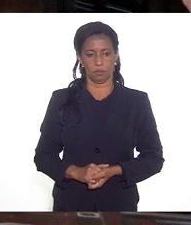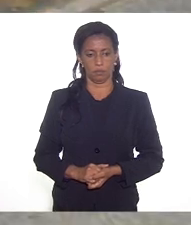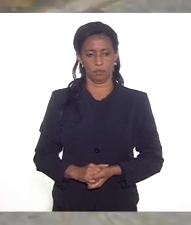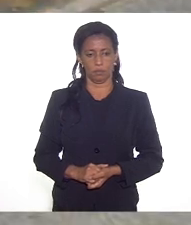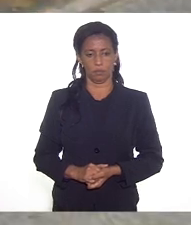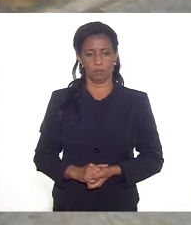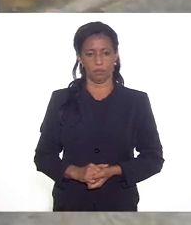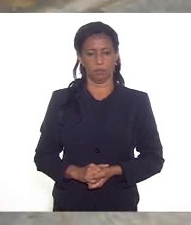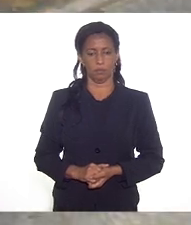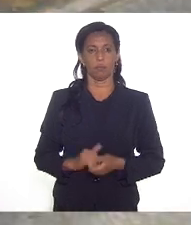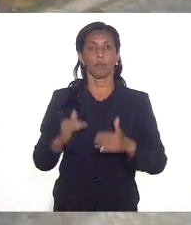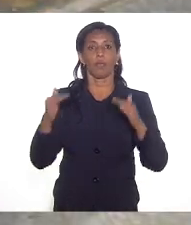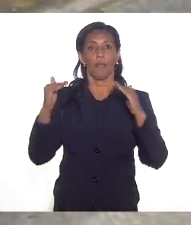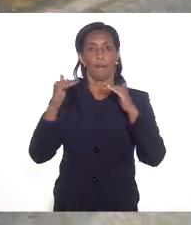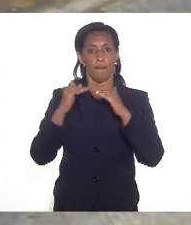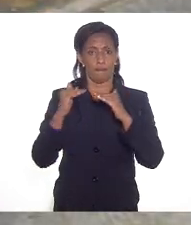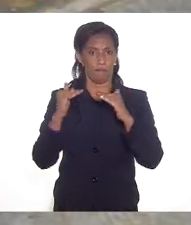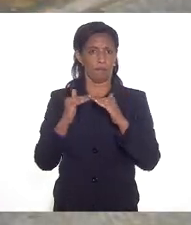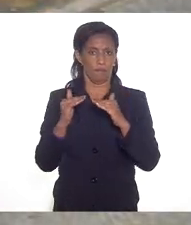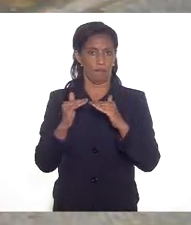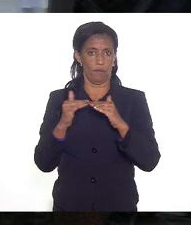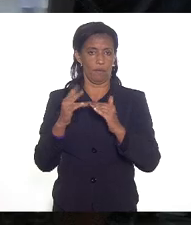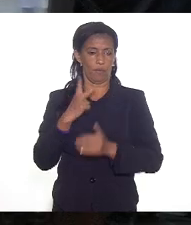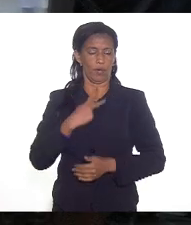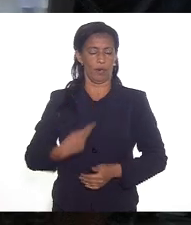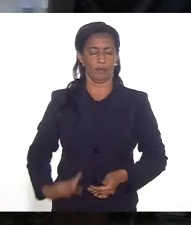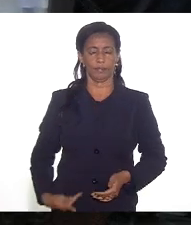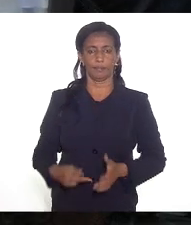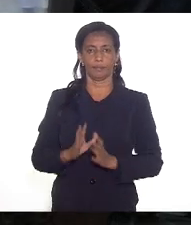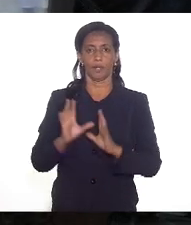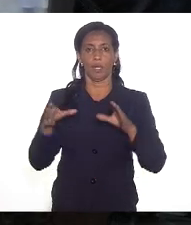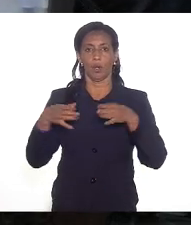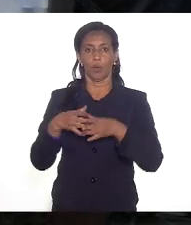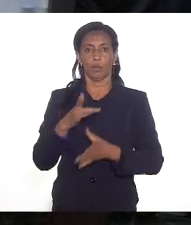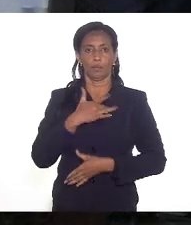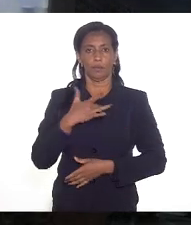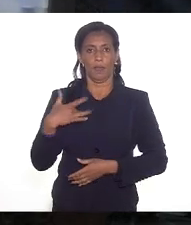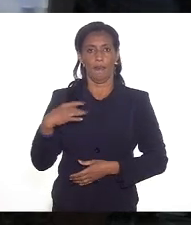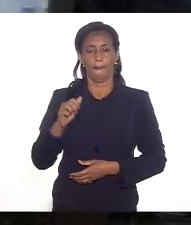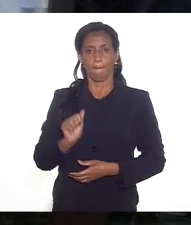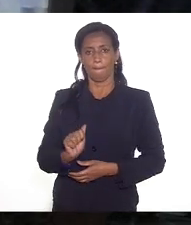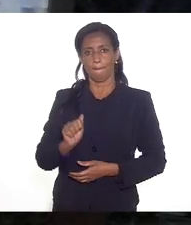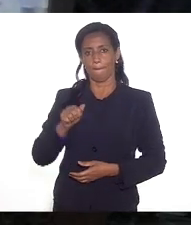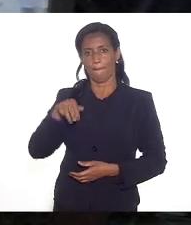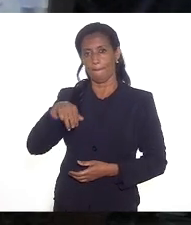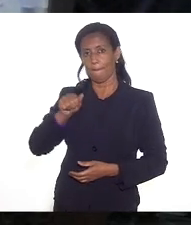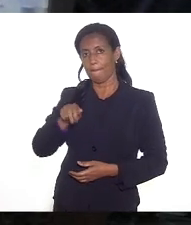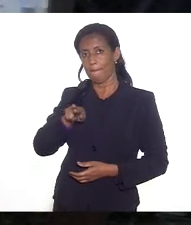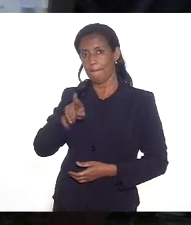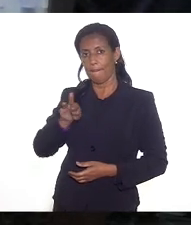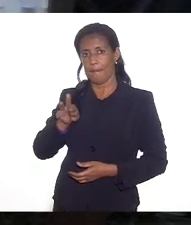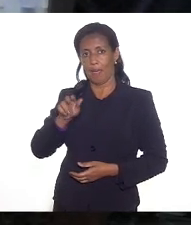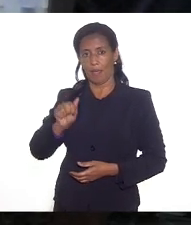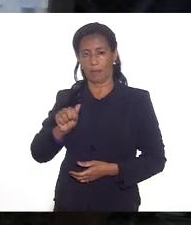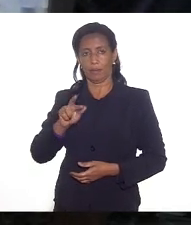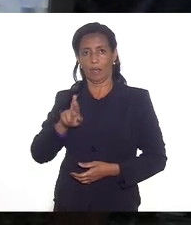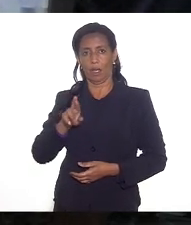o parecer favorável presidente da Comissão de saúde deputada Martha Rocha